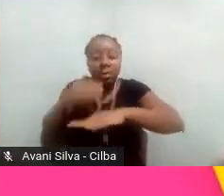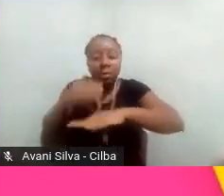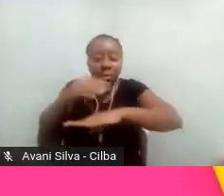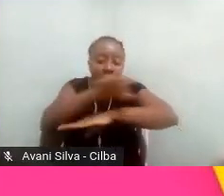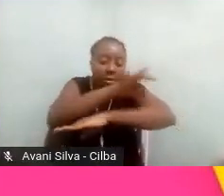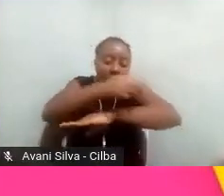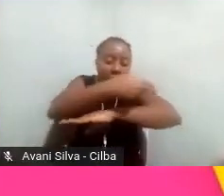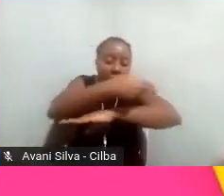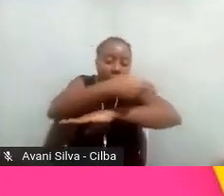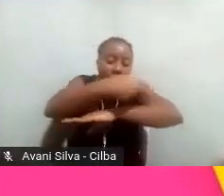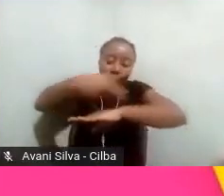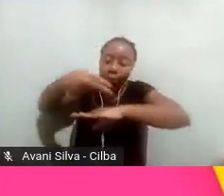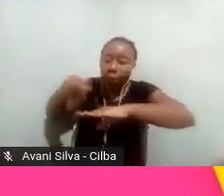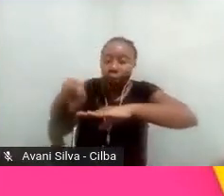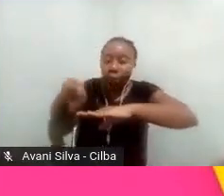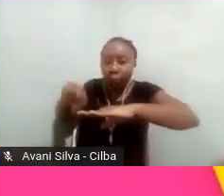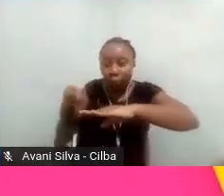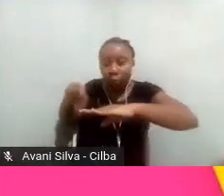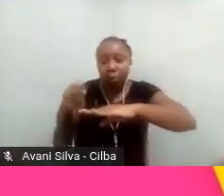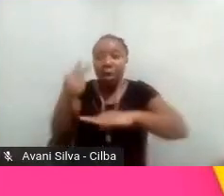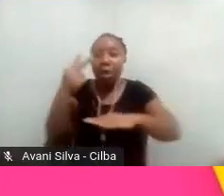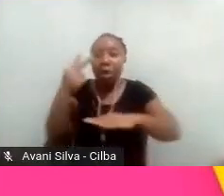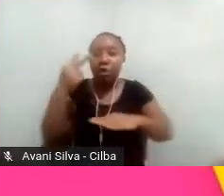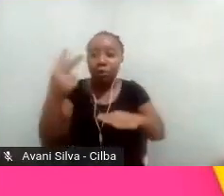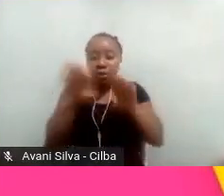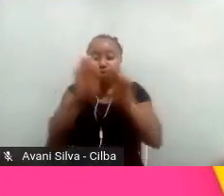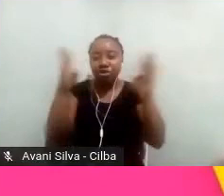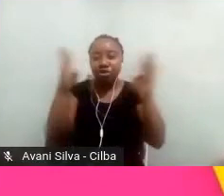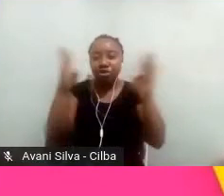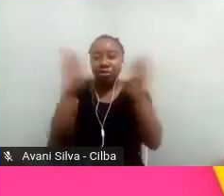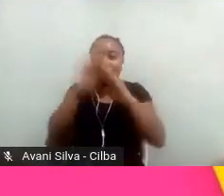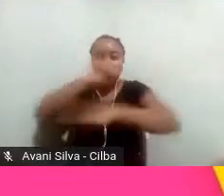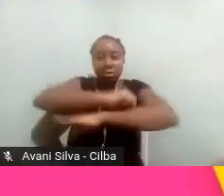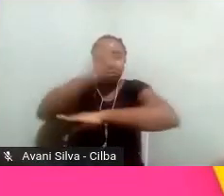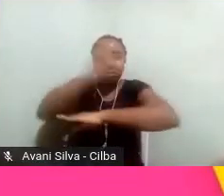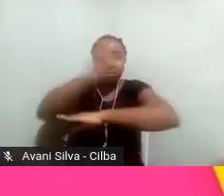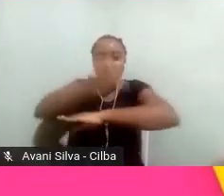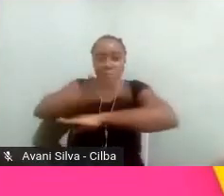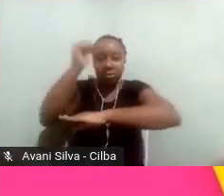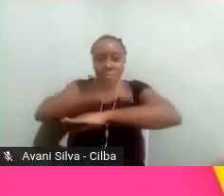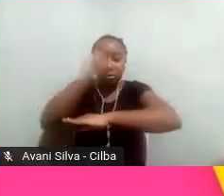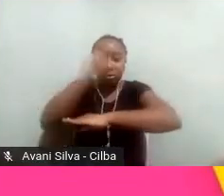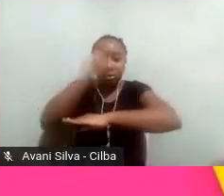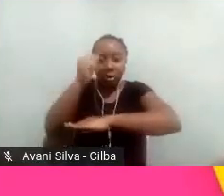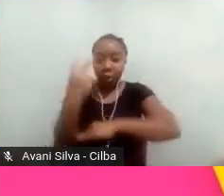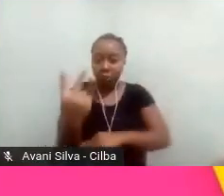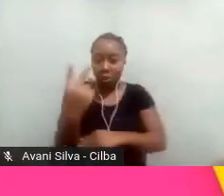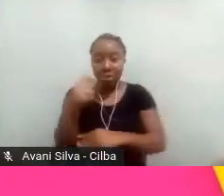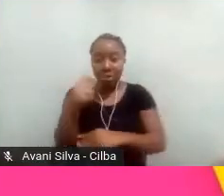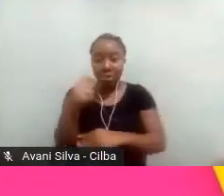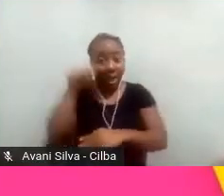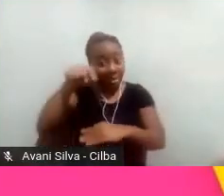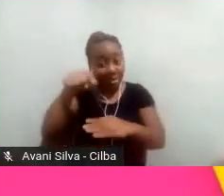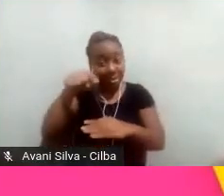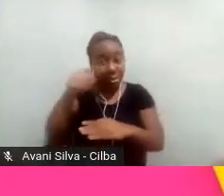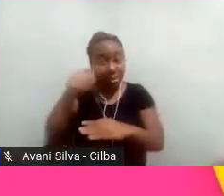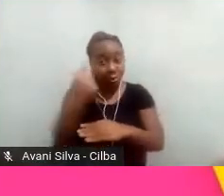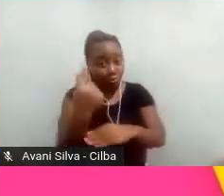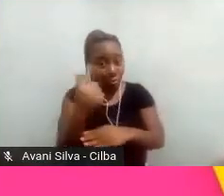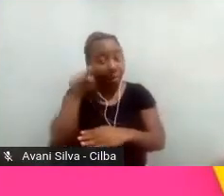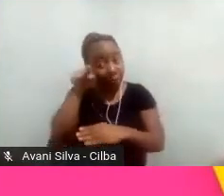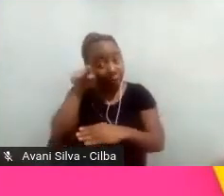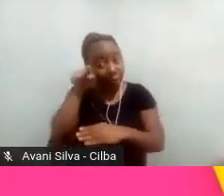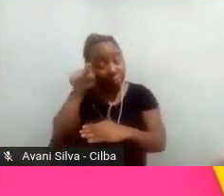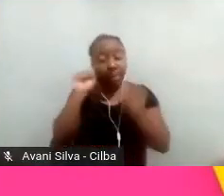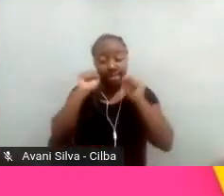papelão 2 janelas, né? No caso aqui é uma janela só, tá? Mas você pode recortar 2